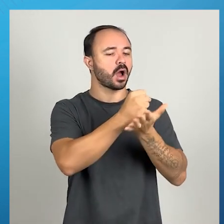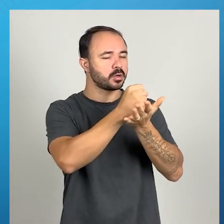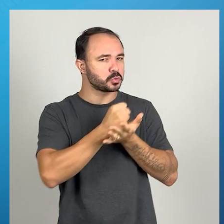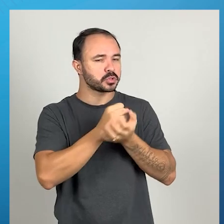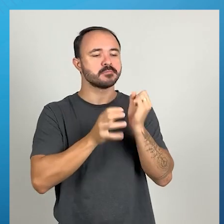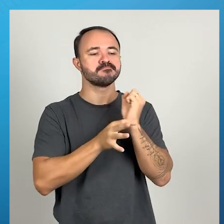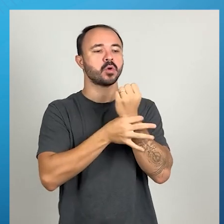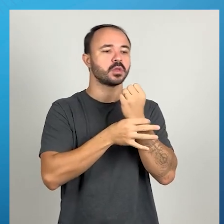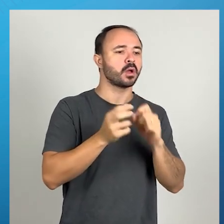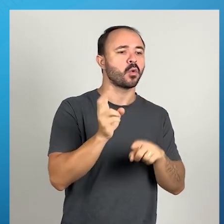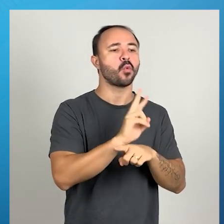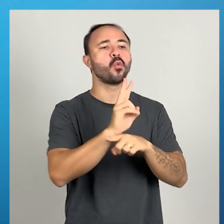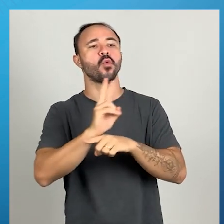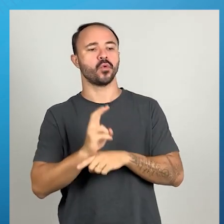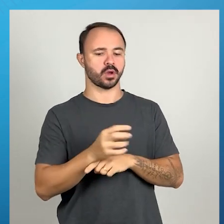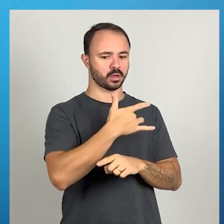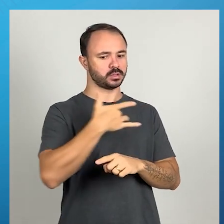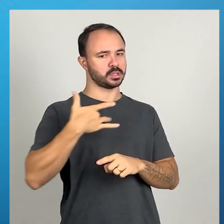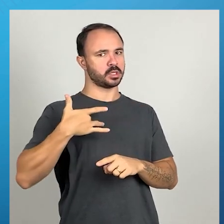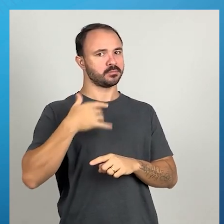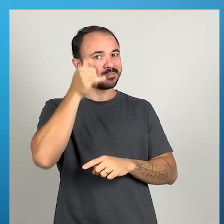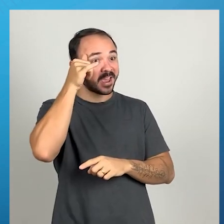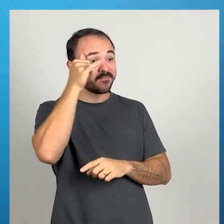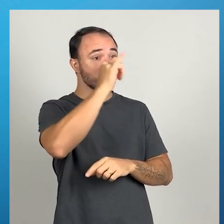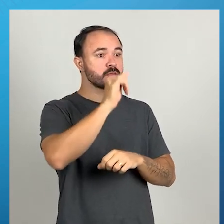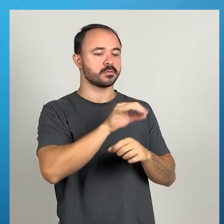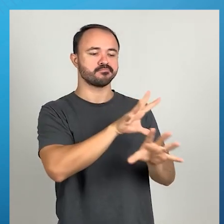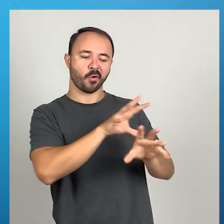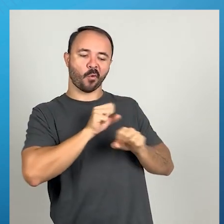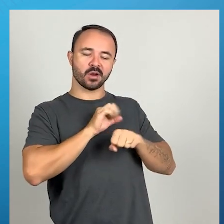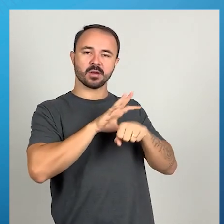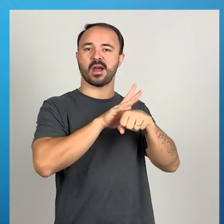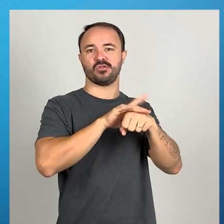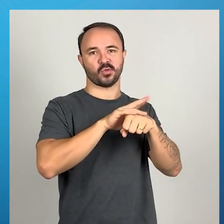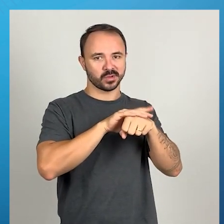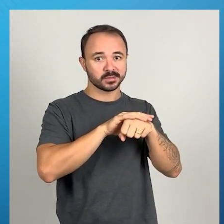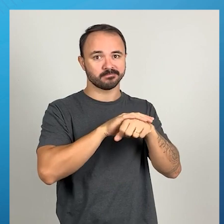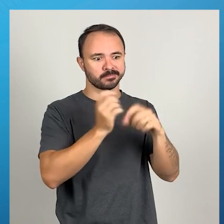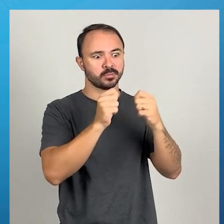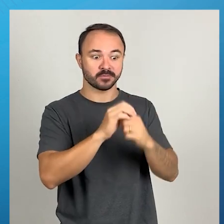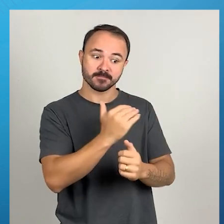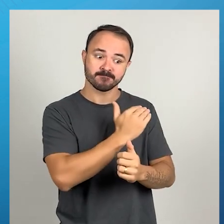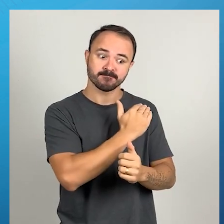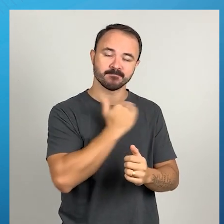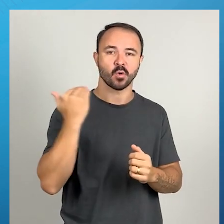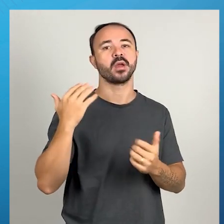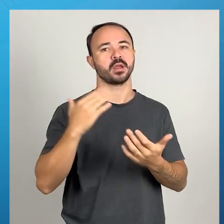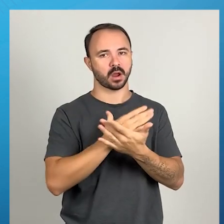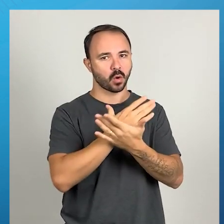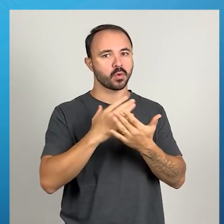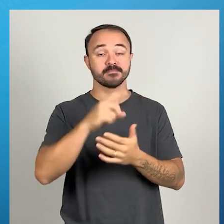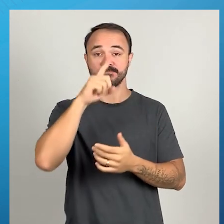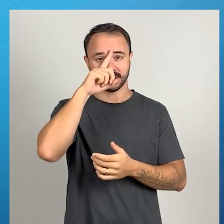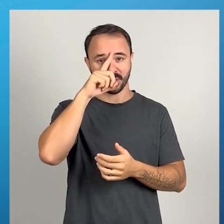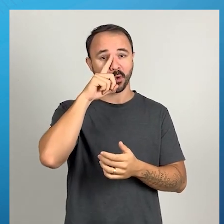de diversas doenças que impedem o desenvolvimento normal de uma criança e que podem levá-la à morte ou causar sequelas por toda a